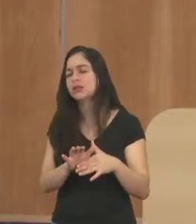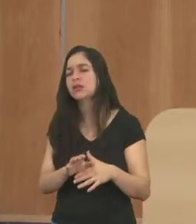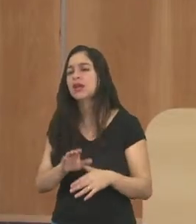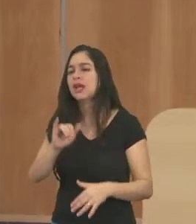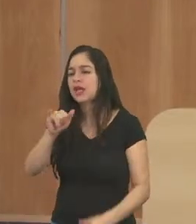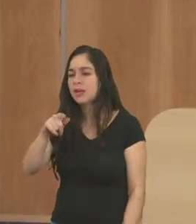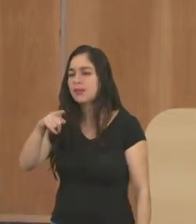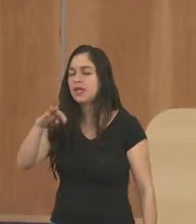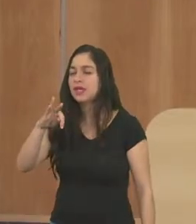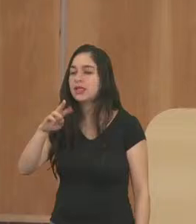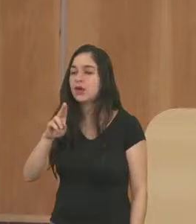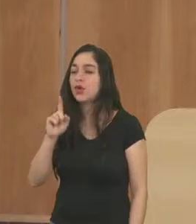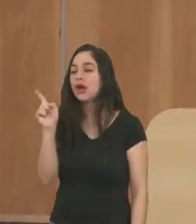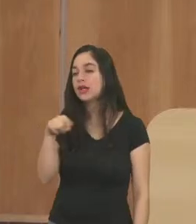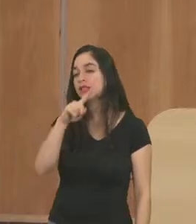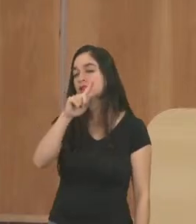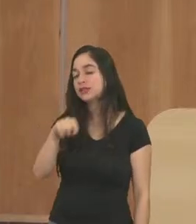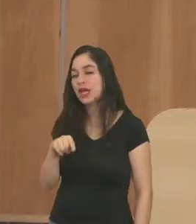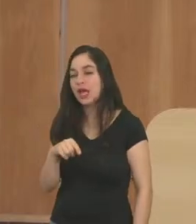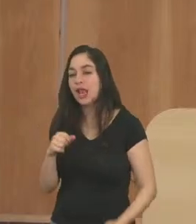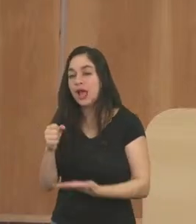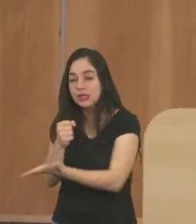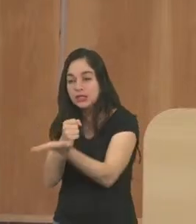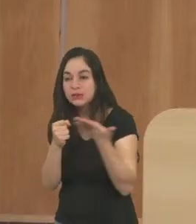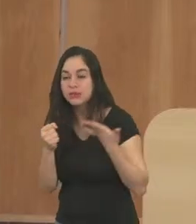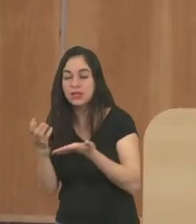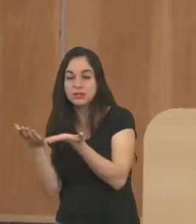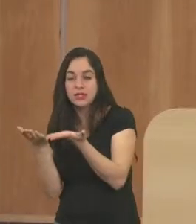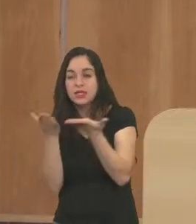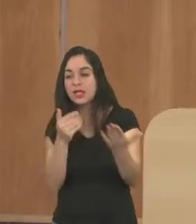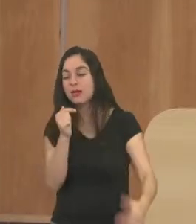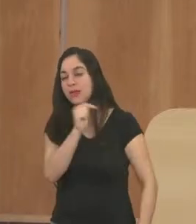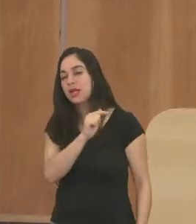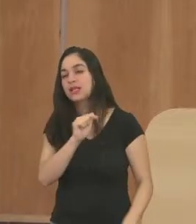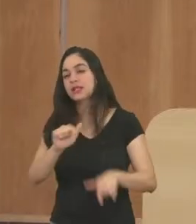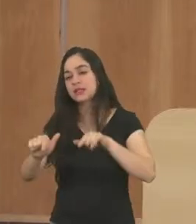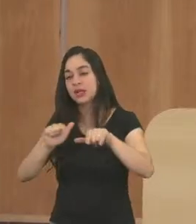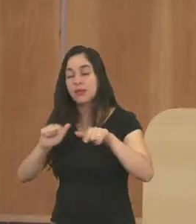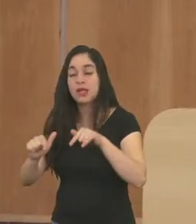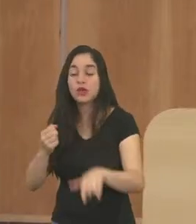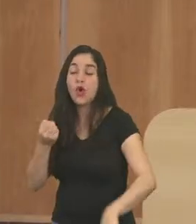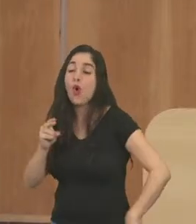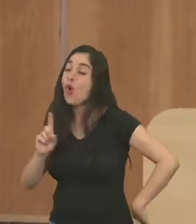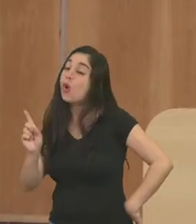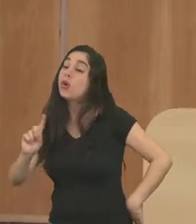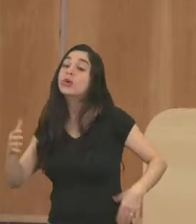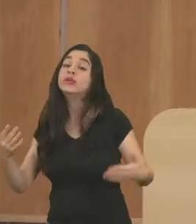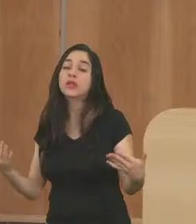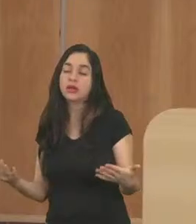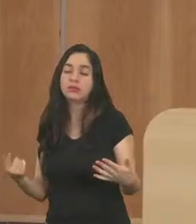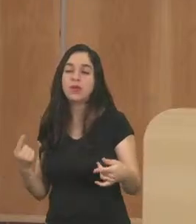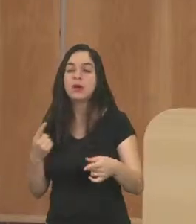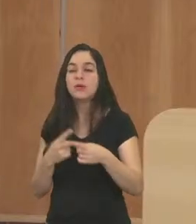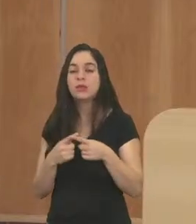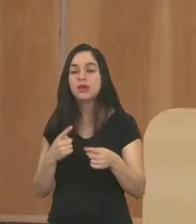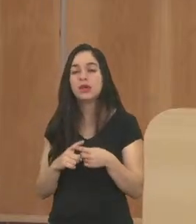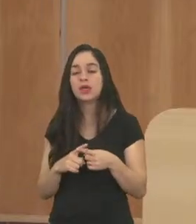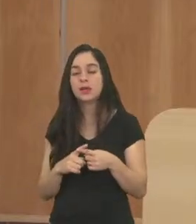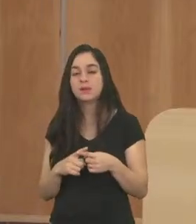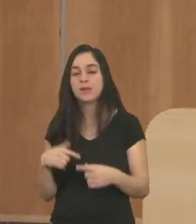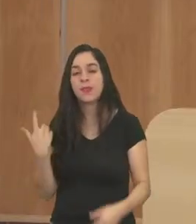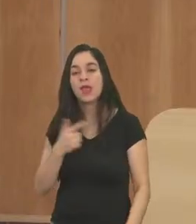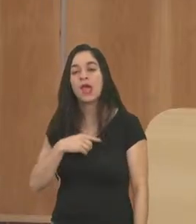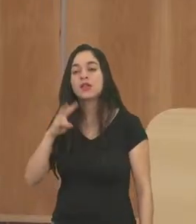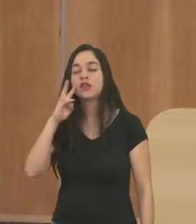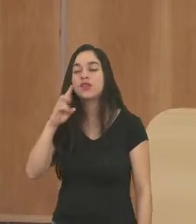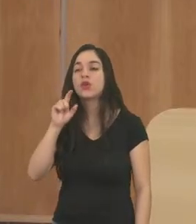vão se jogar para minimamente garantir cesta básica para esses trabalhadores que estão passando dificuldade ou não? Porque o que a gente vê é que